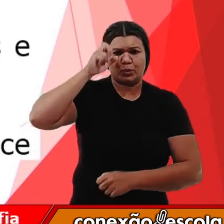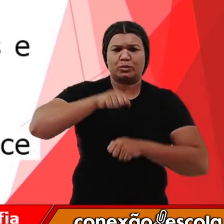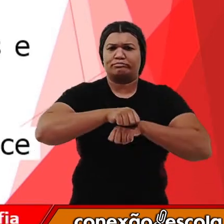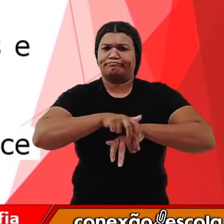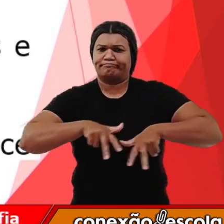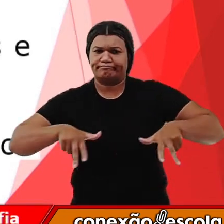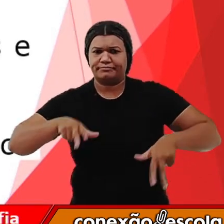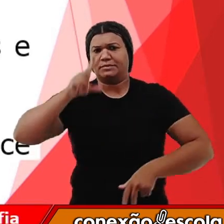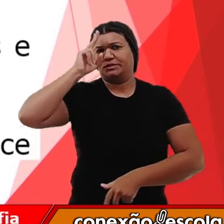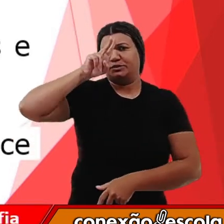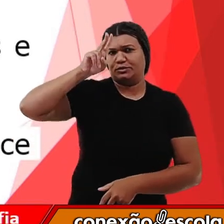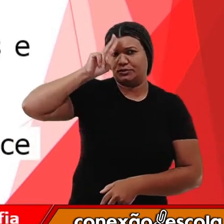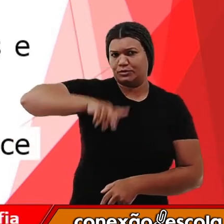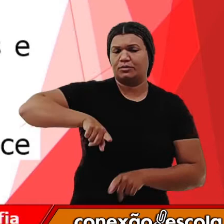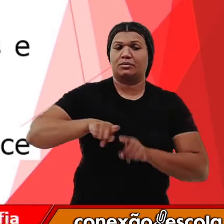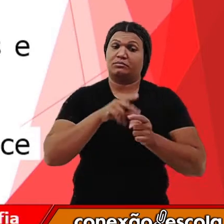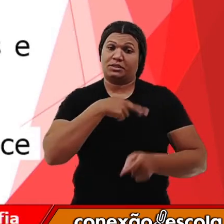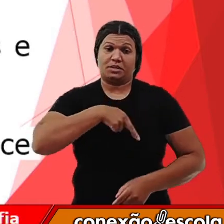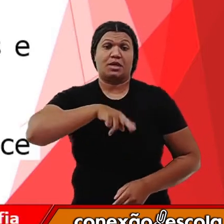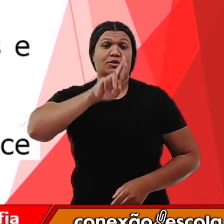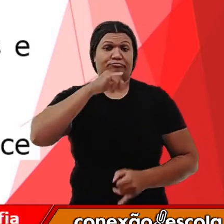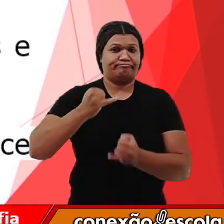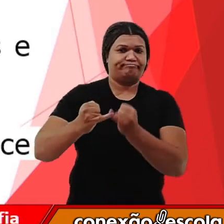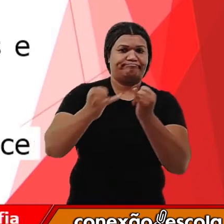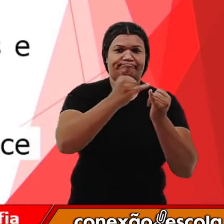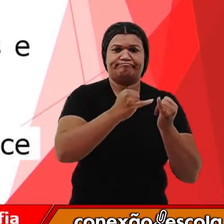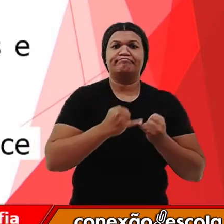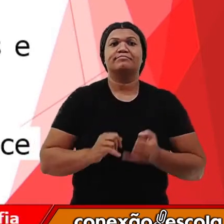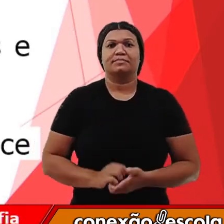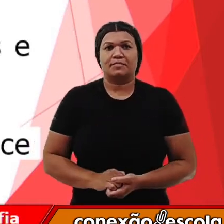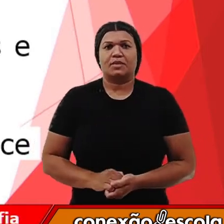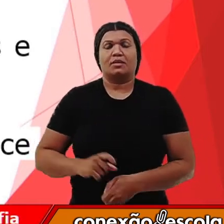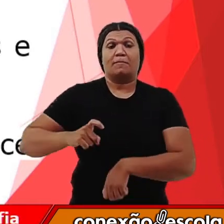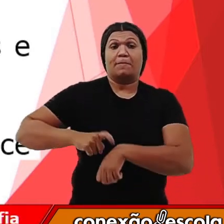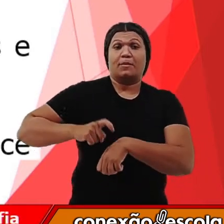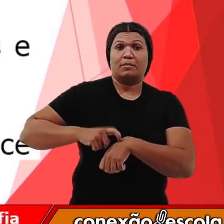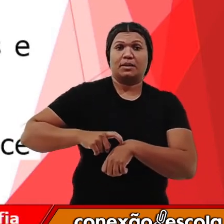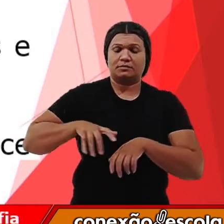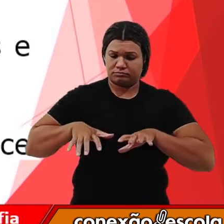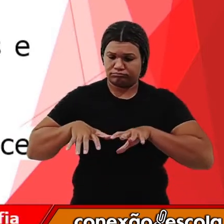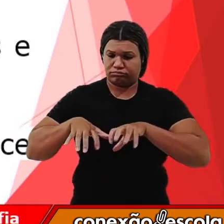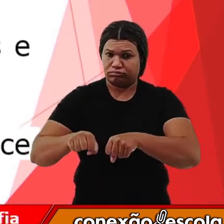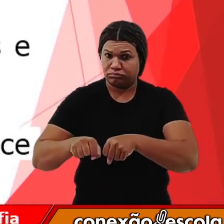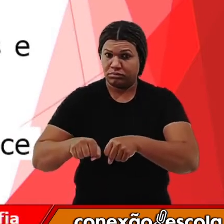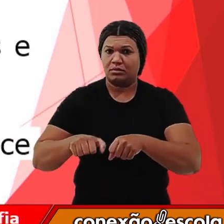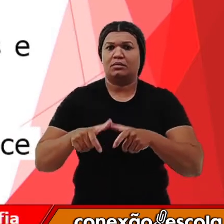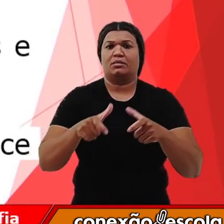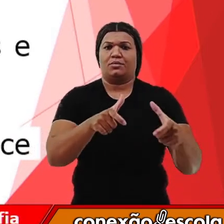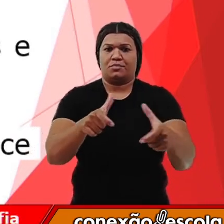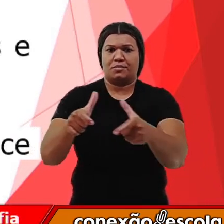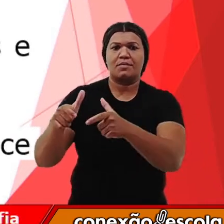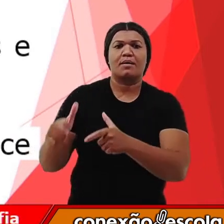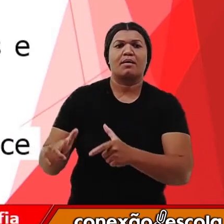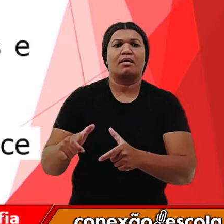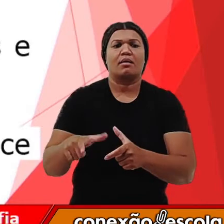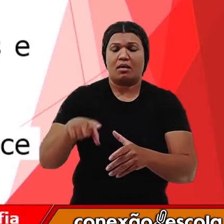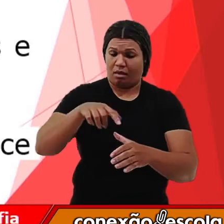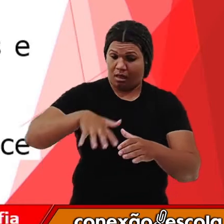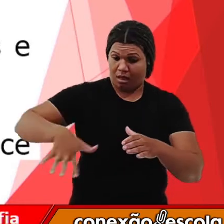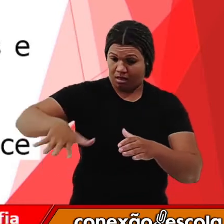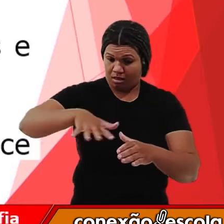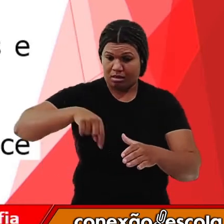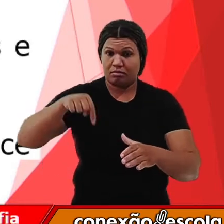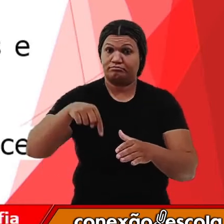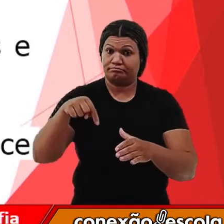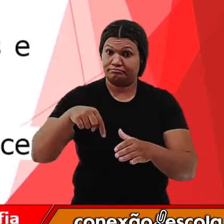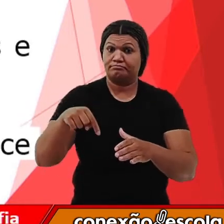e religiosos em comum. Quando elas ocupam um território, estabelecem sobre esse